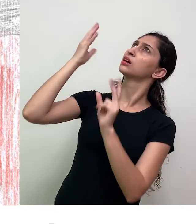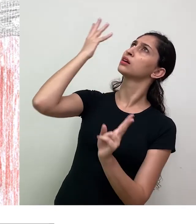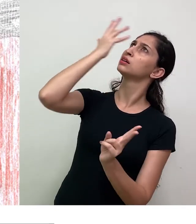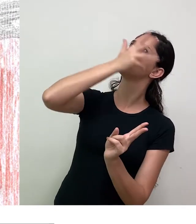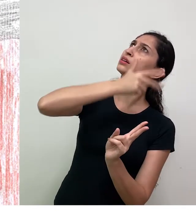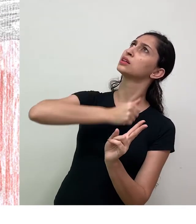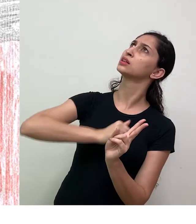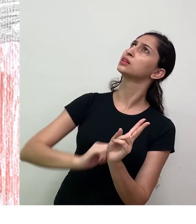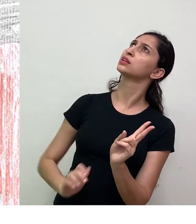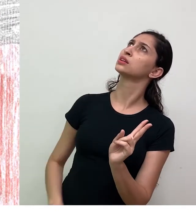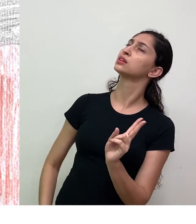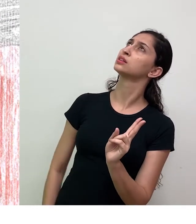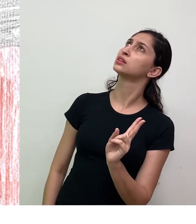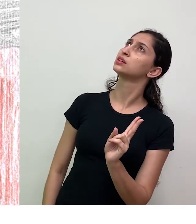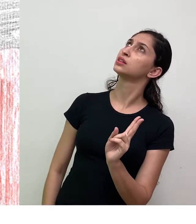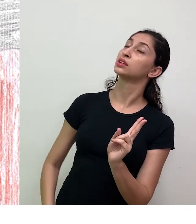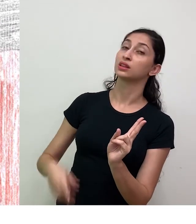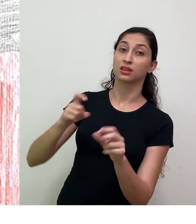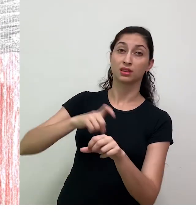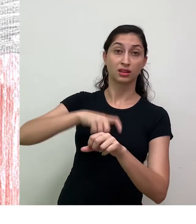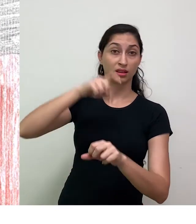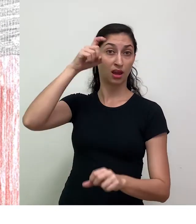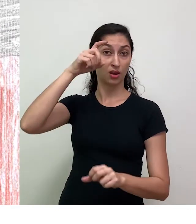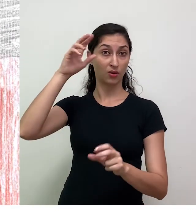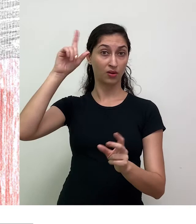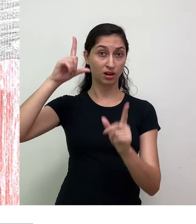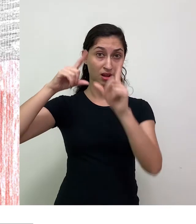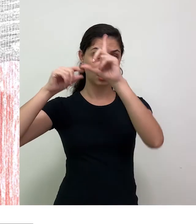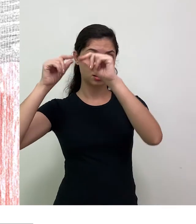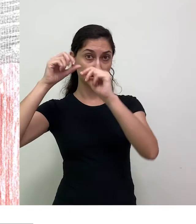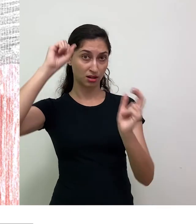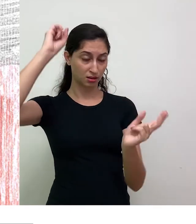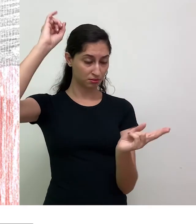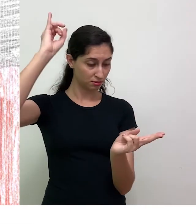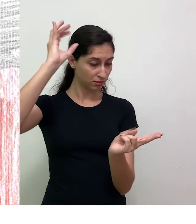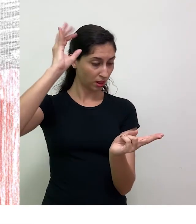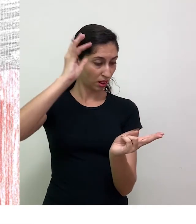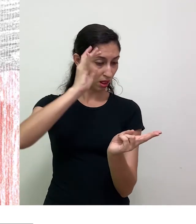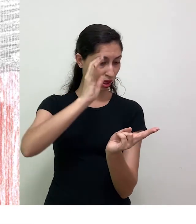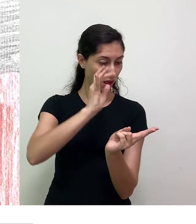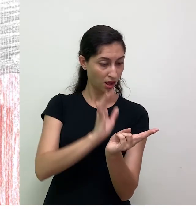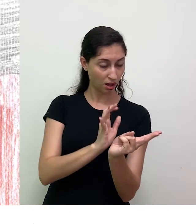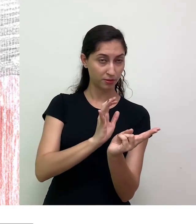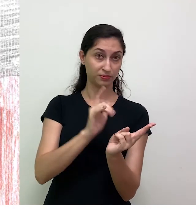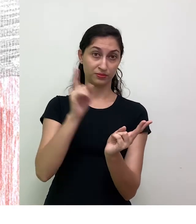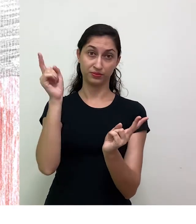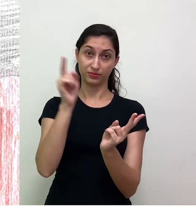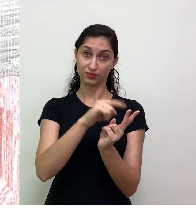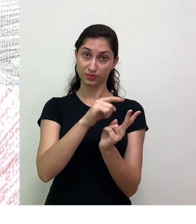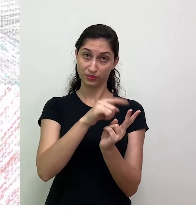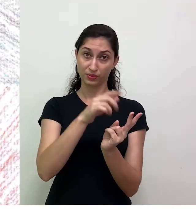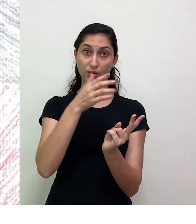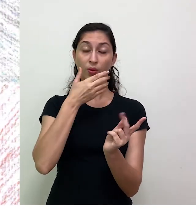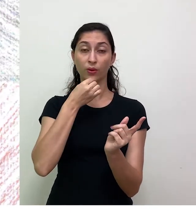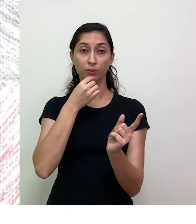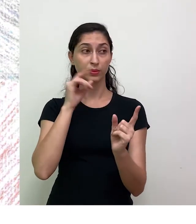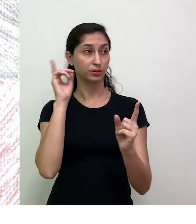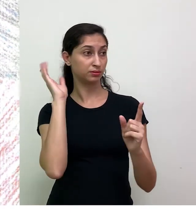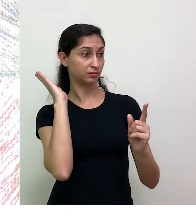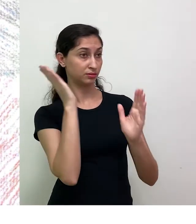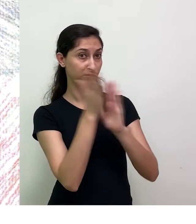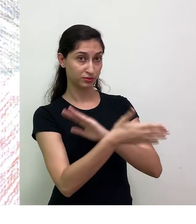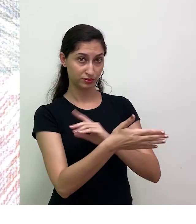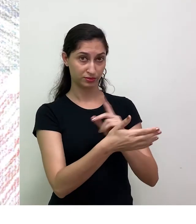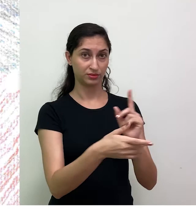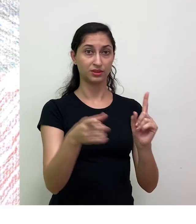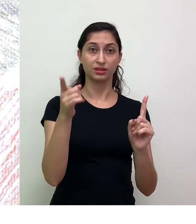falou: "Nossa, como são bonitas!" As estrelas ouviram e desceram até eles. Um deles teve medo